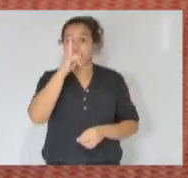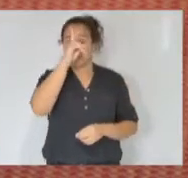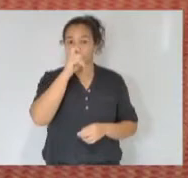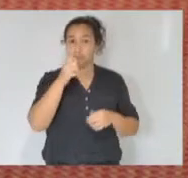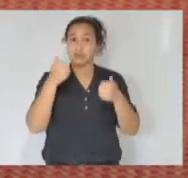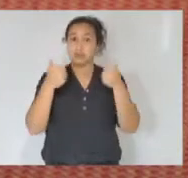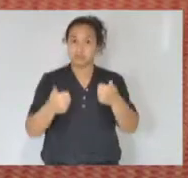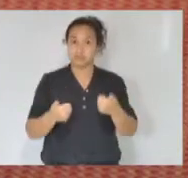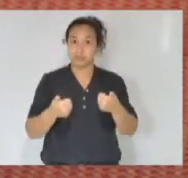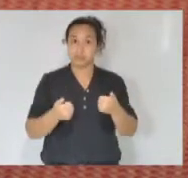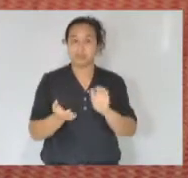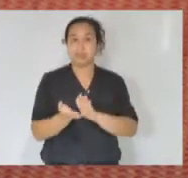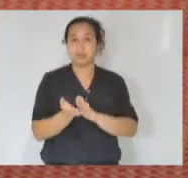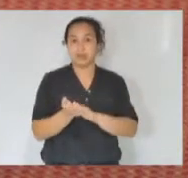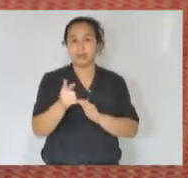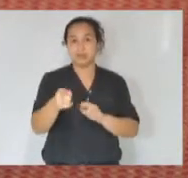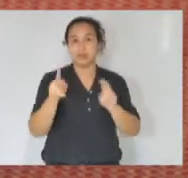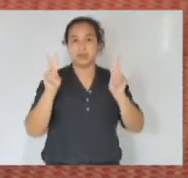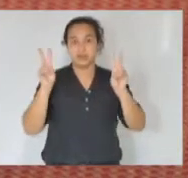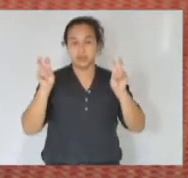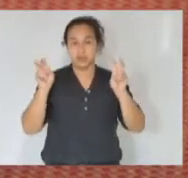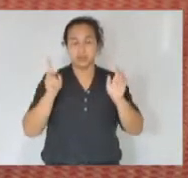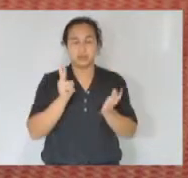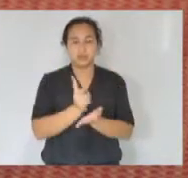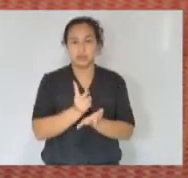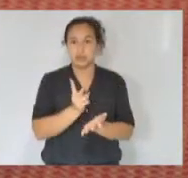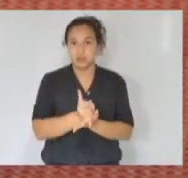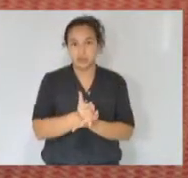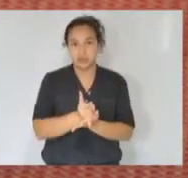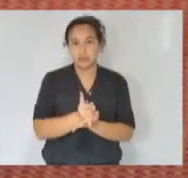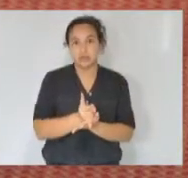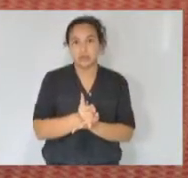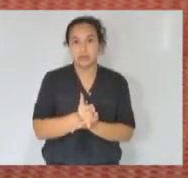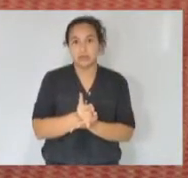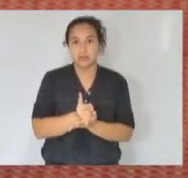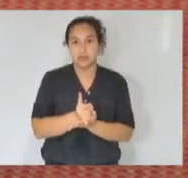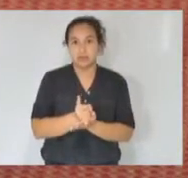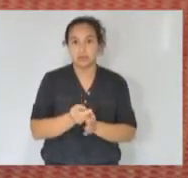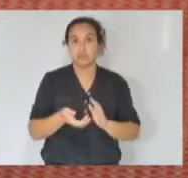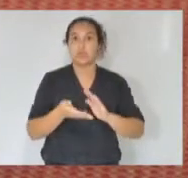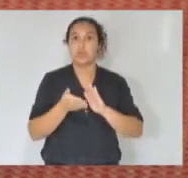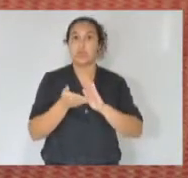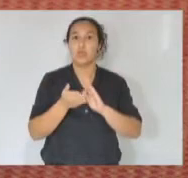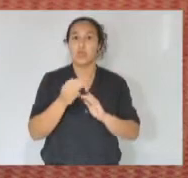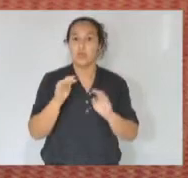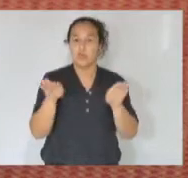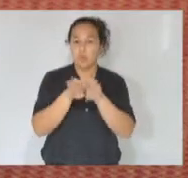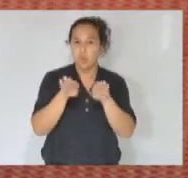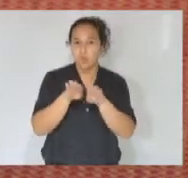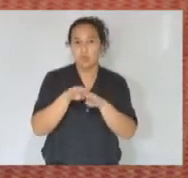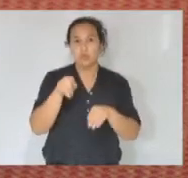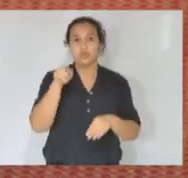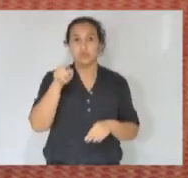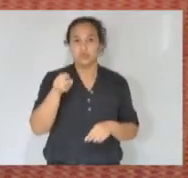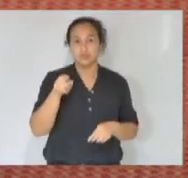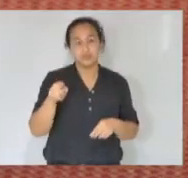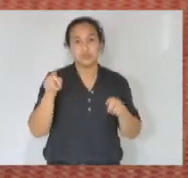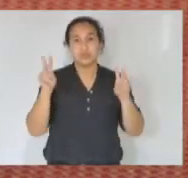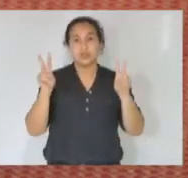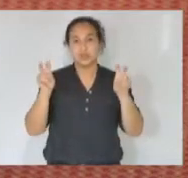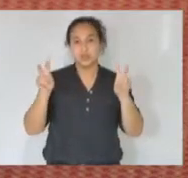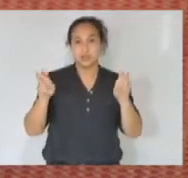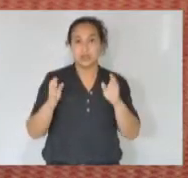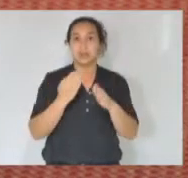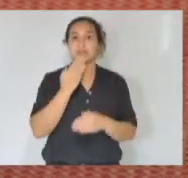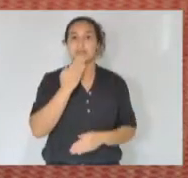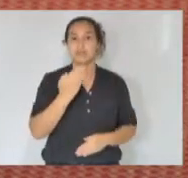senhor. Parabéns por sempre estar abordando esse assunto aqui. Compactuo com o senhor em gênero e causa ali em relação a esse pedido ao